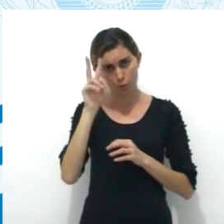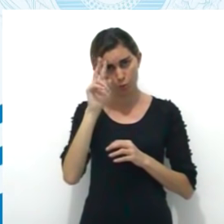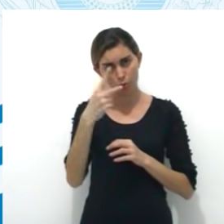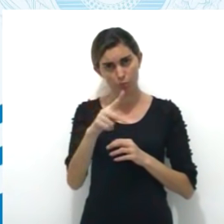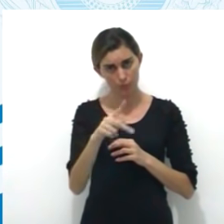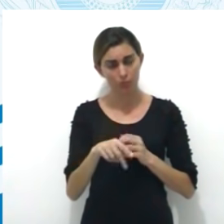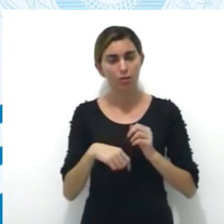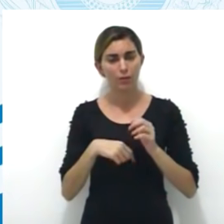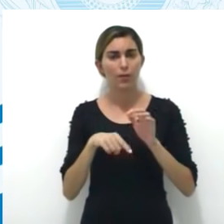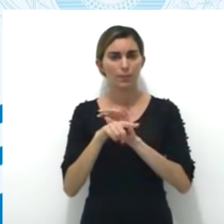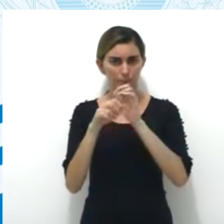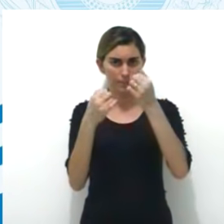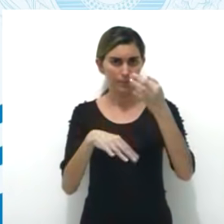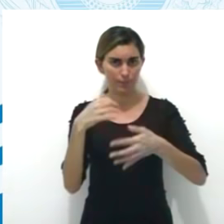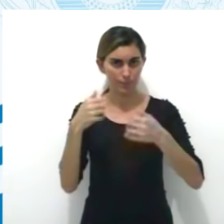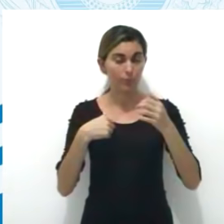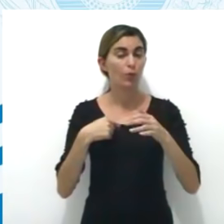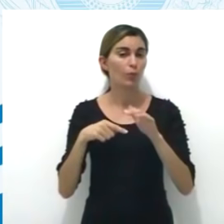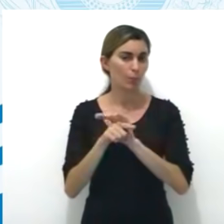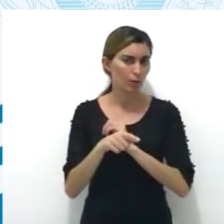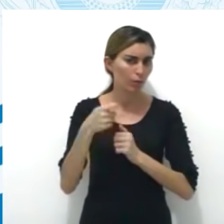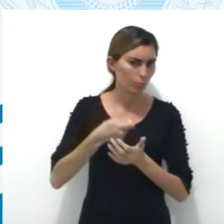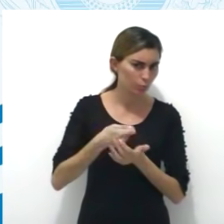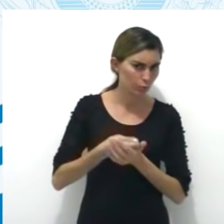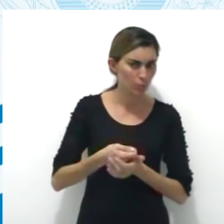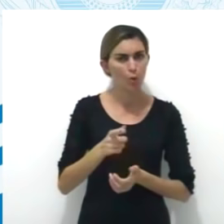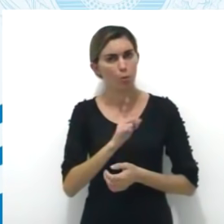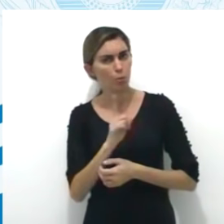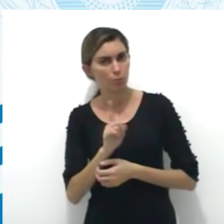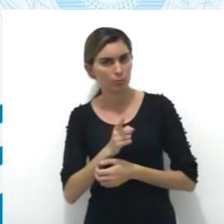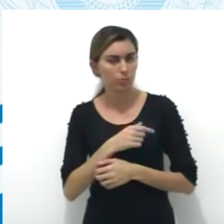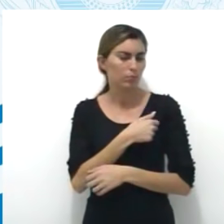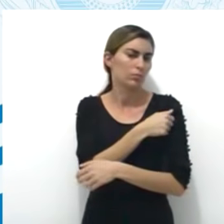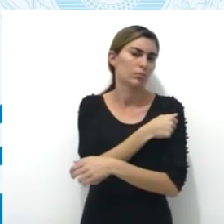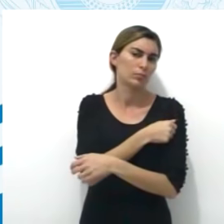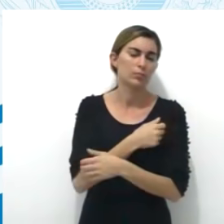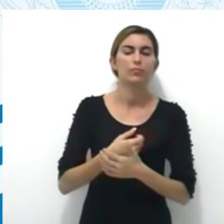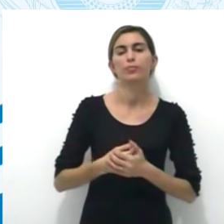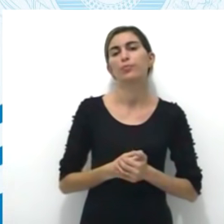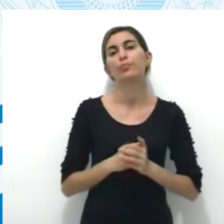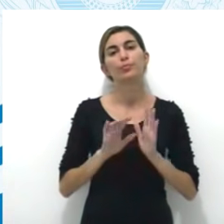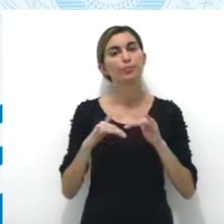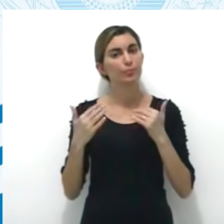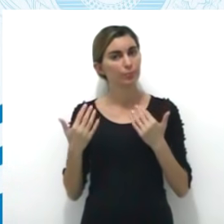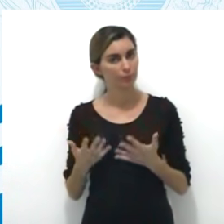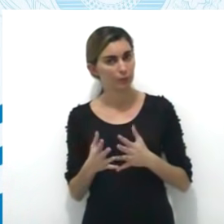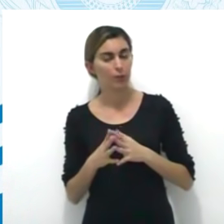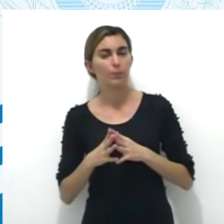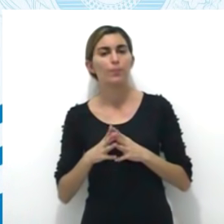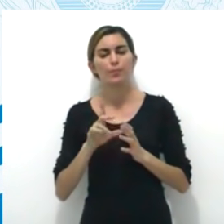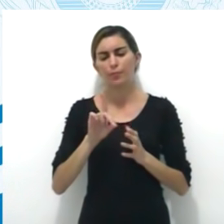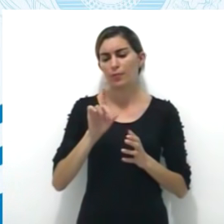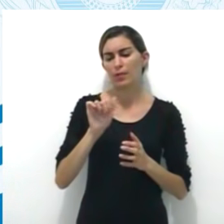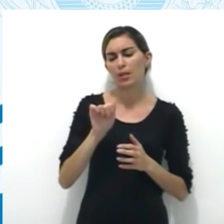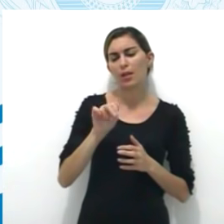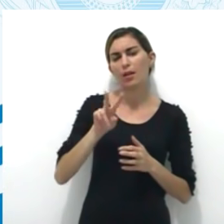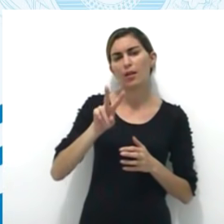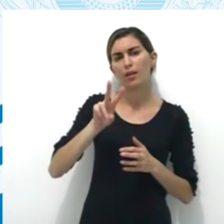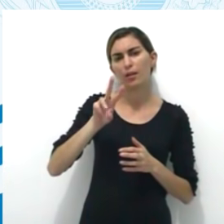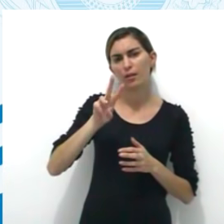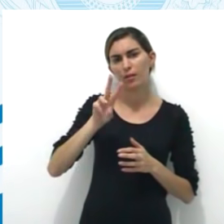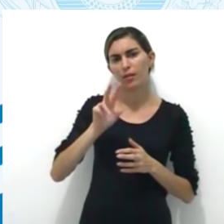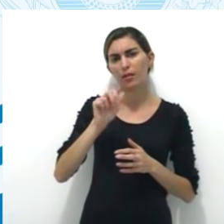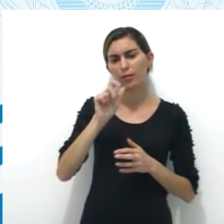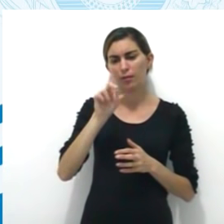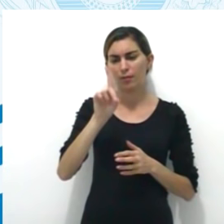vocês vai cobrar. E eu vou perguntar a ele, cobrou ou não cobrou dos meus alunos? Então vamos lá. Então, darwinismo é o quê?